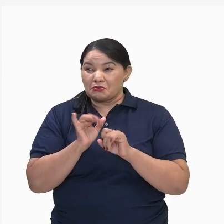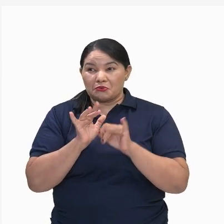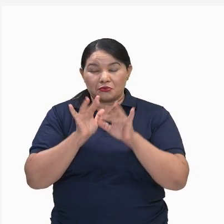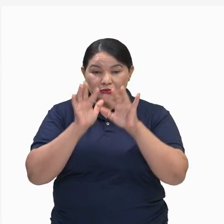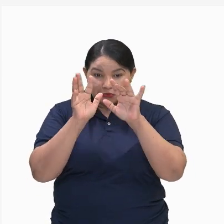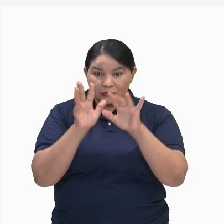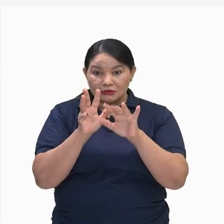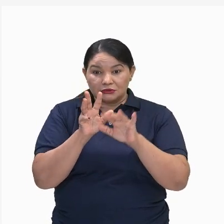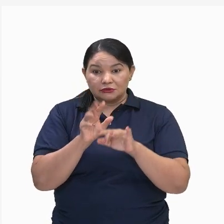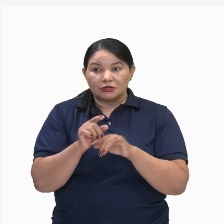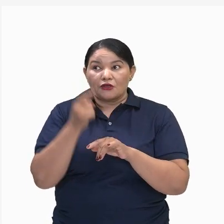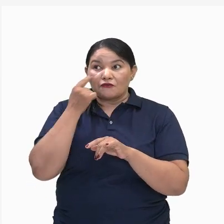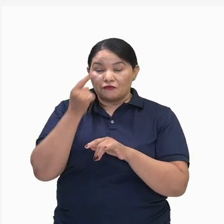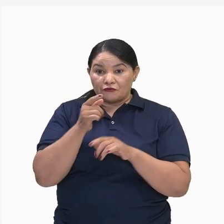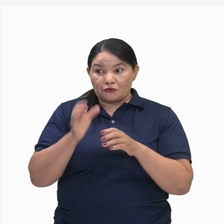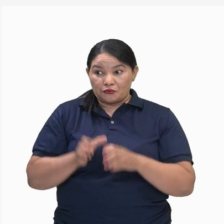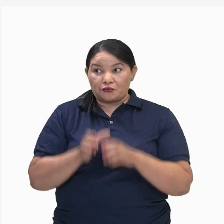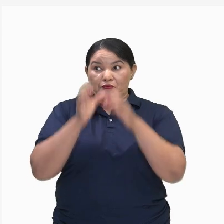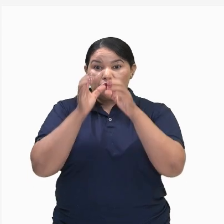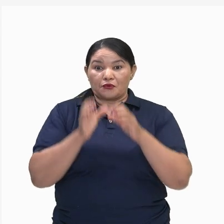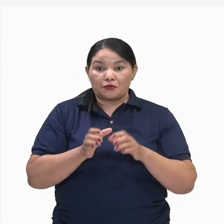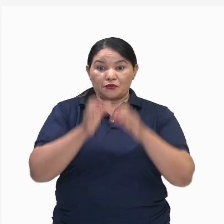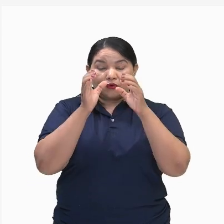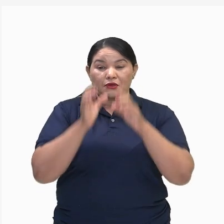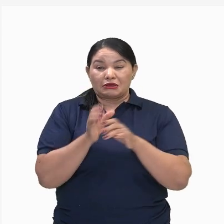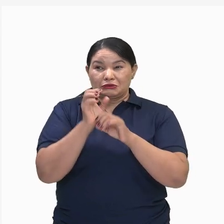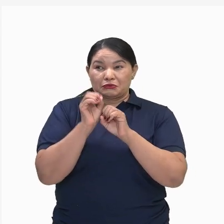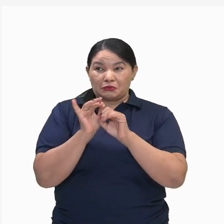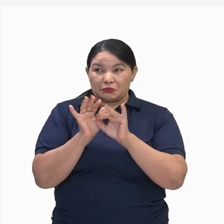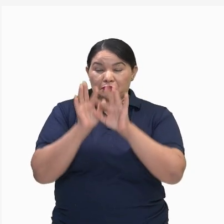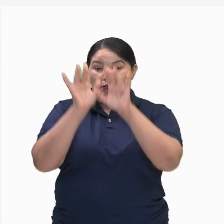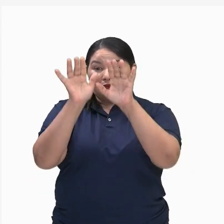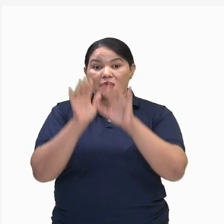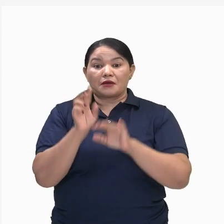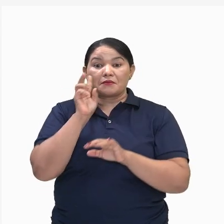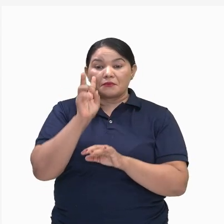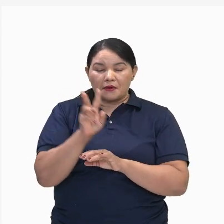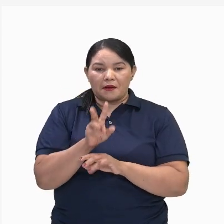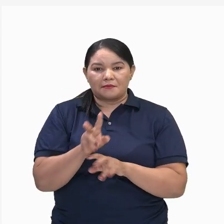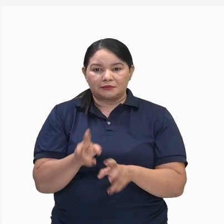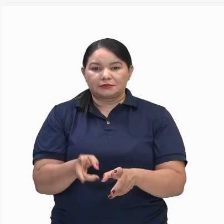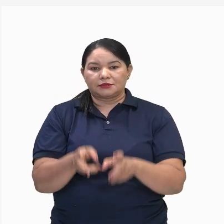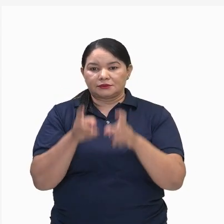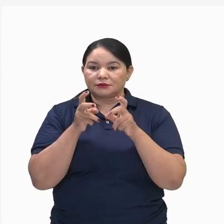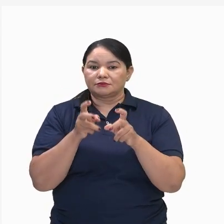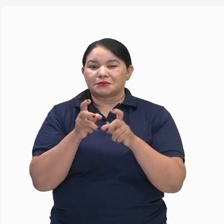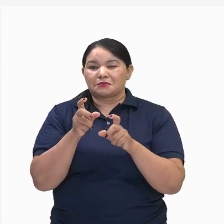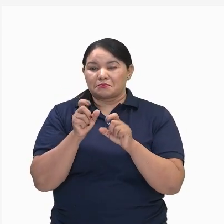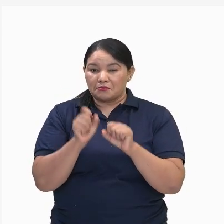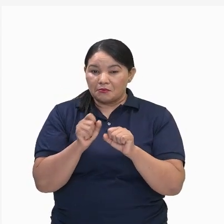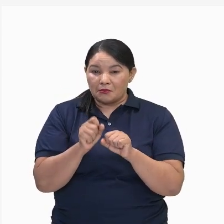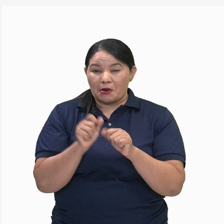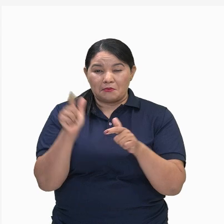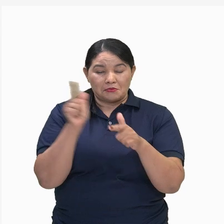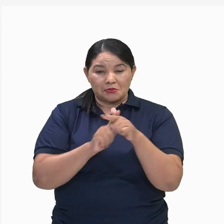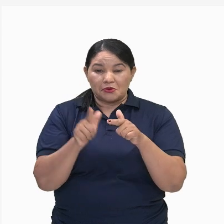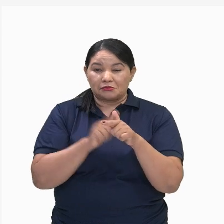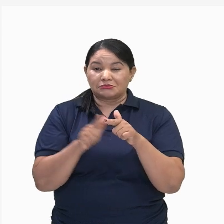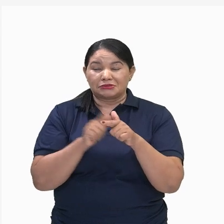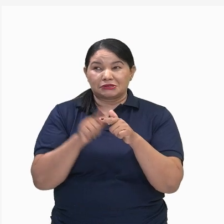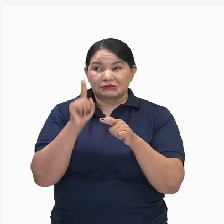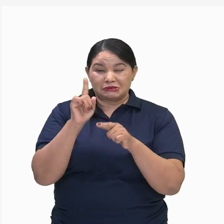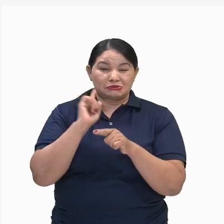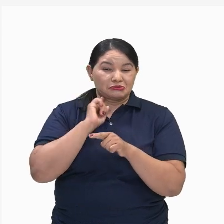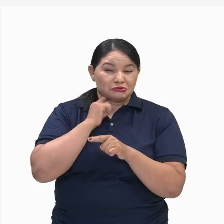essas chaminés, né, que estão liberando aí fumaça, a gente já consegue perceber que pode carregar, então,